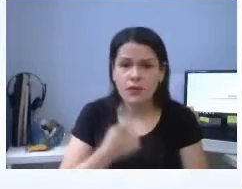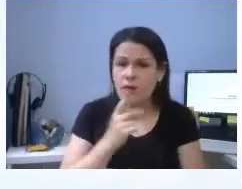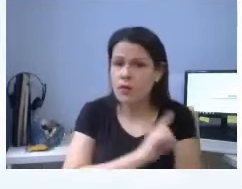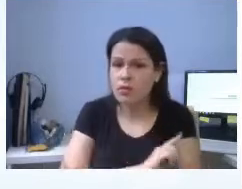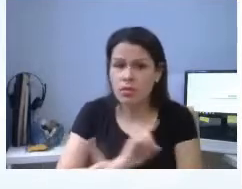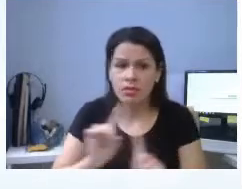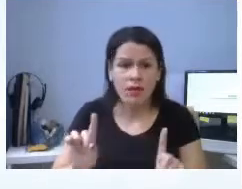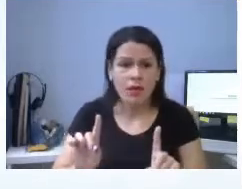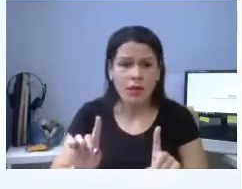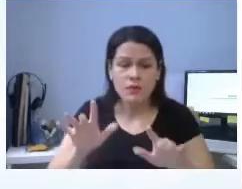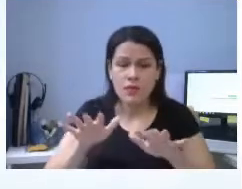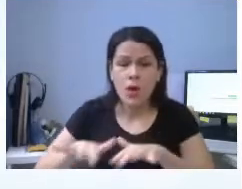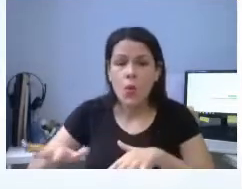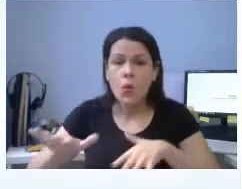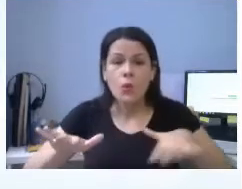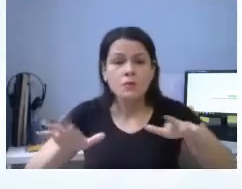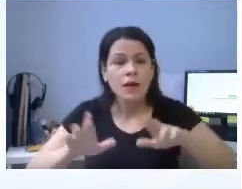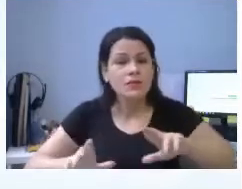é algo